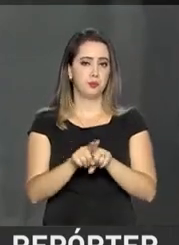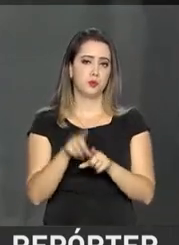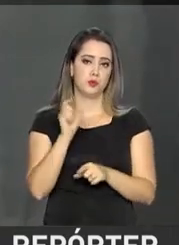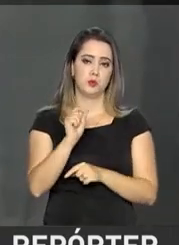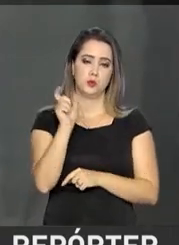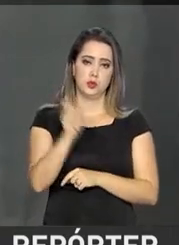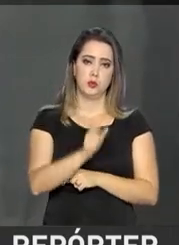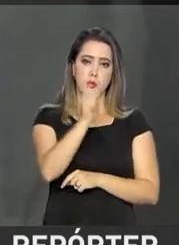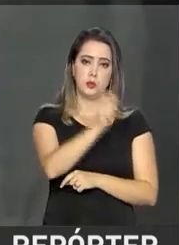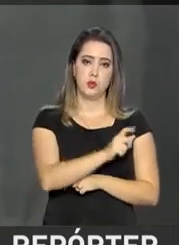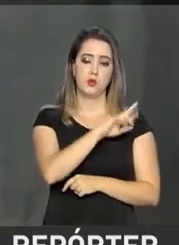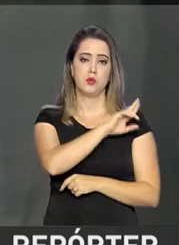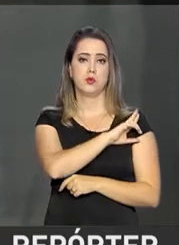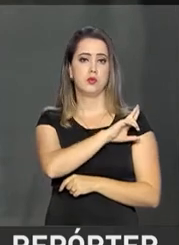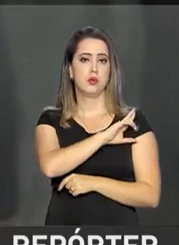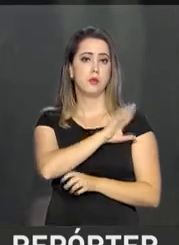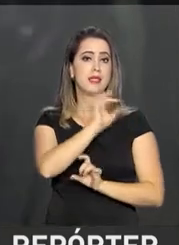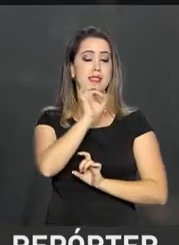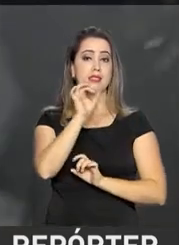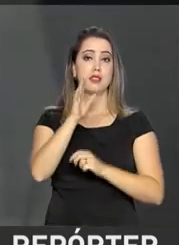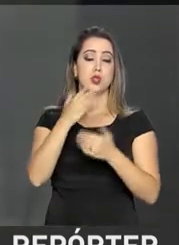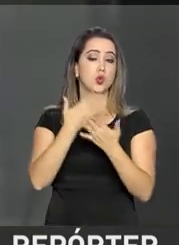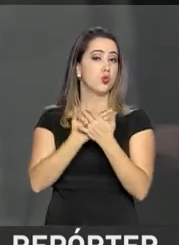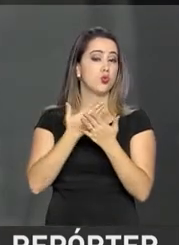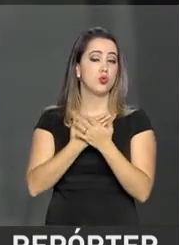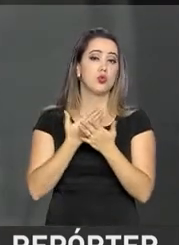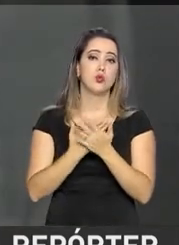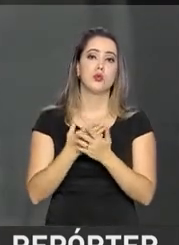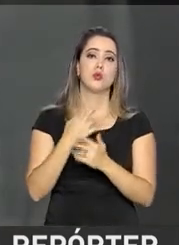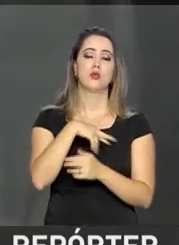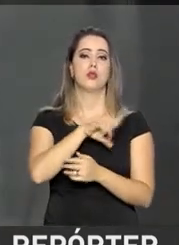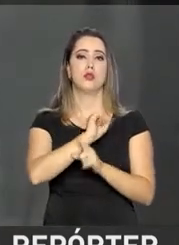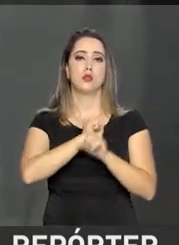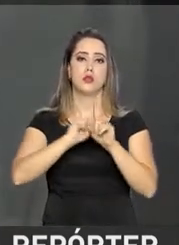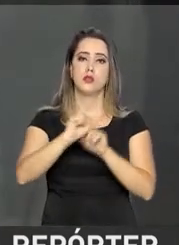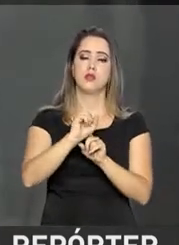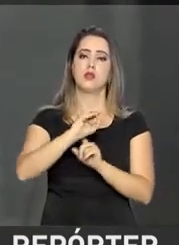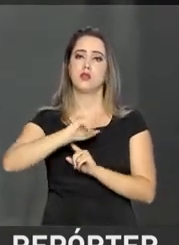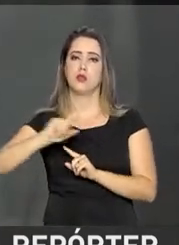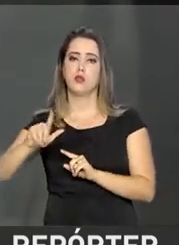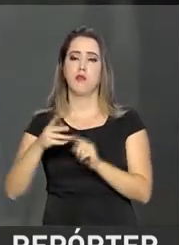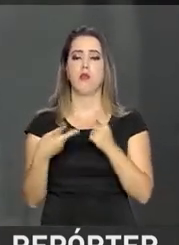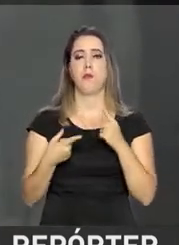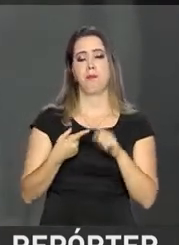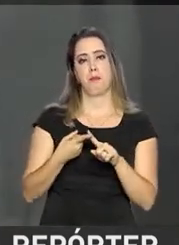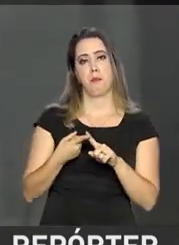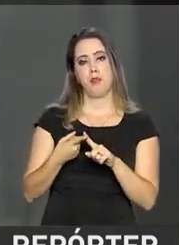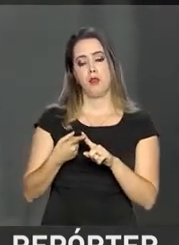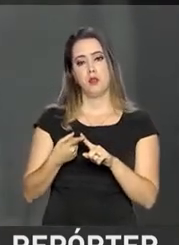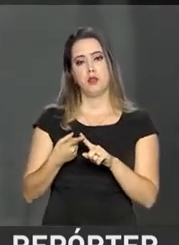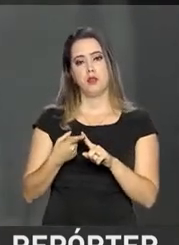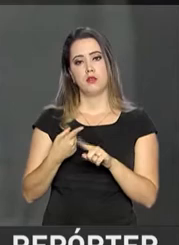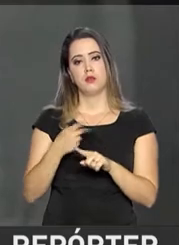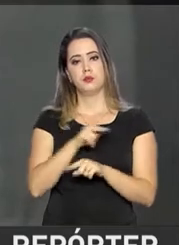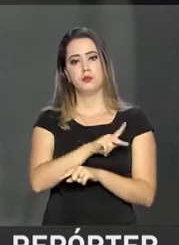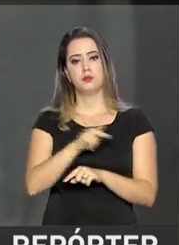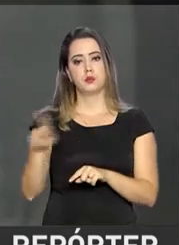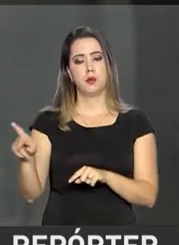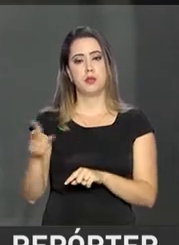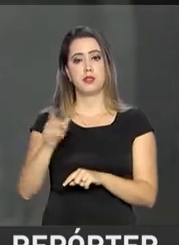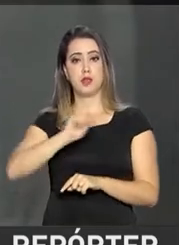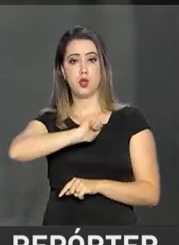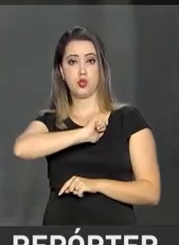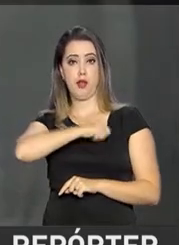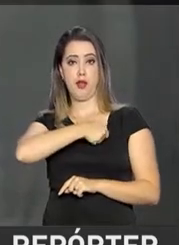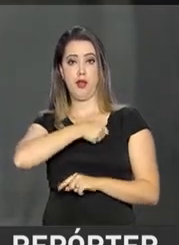Roberto, representantes especialistas aí da sociedade civil, como, por exemplo, o presidente da Associação Nacional de Delegados da Polícia